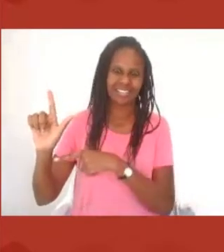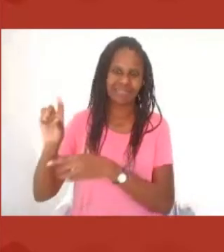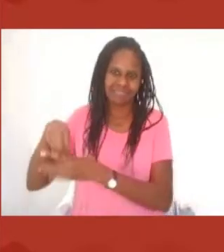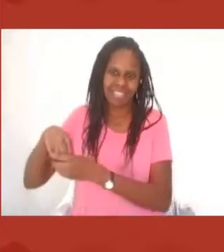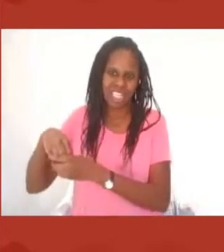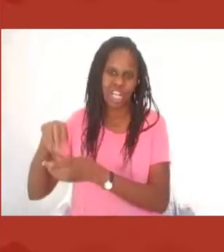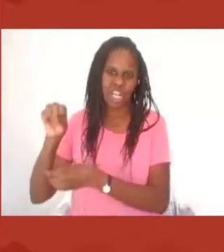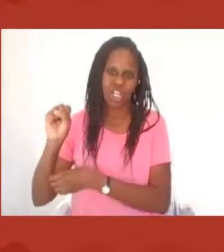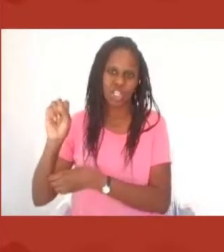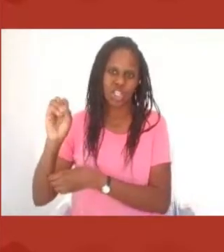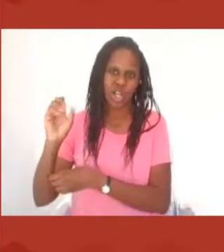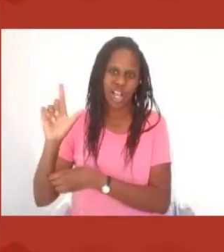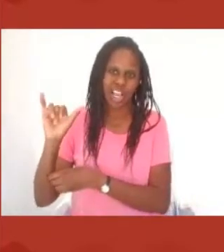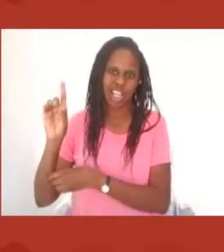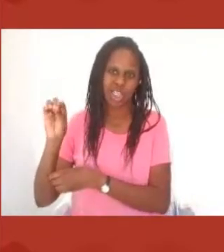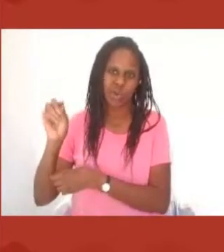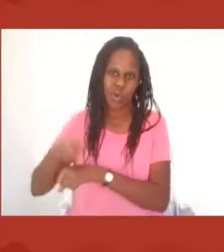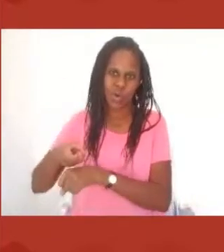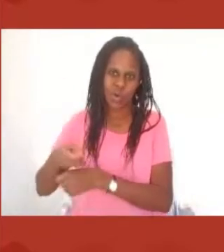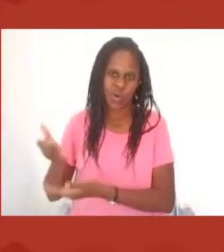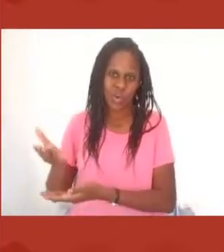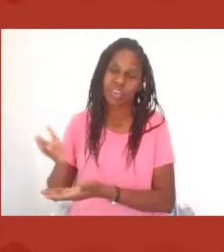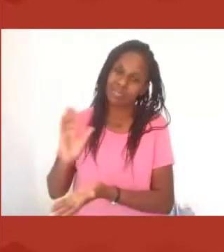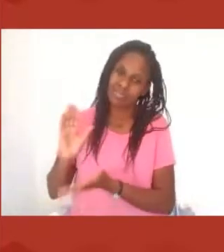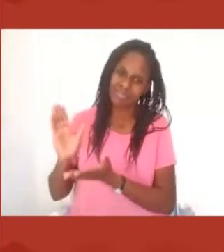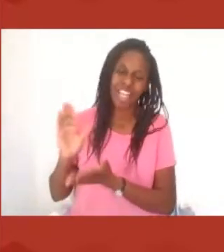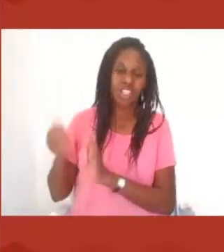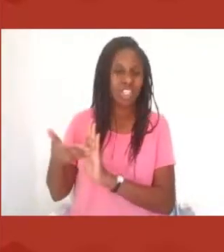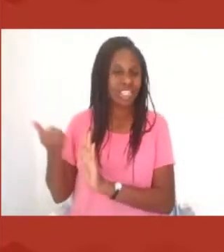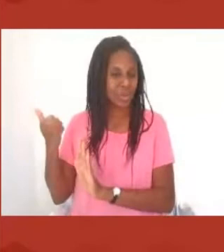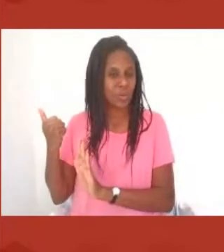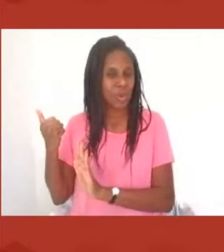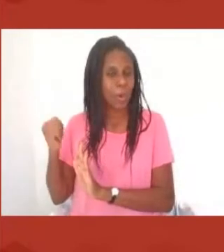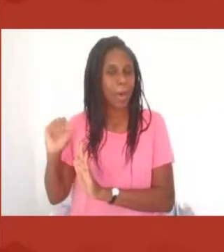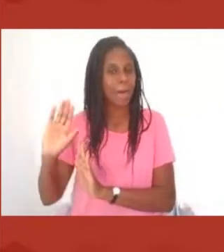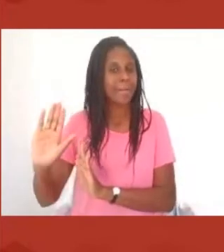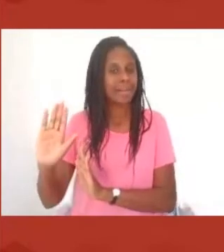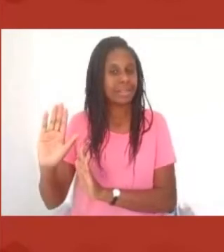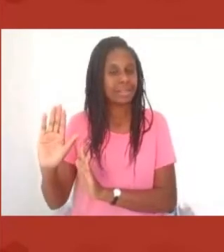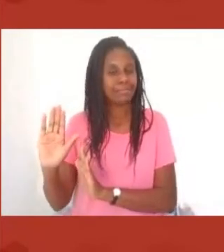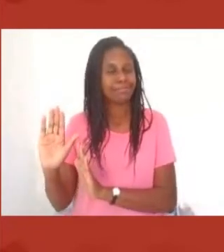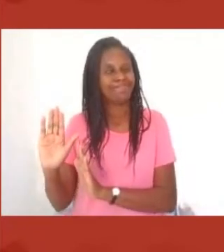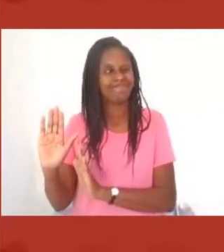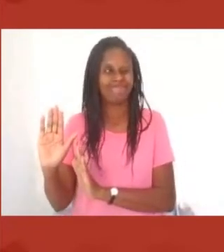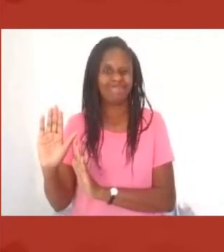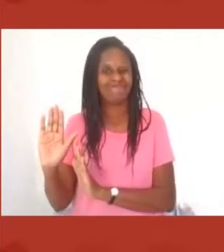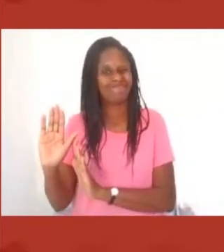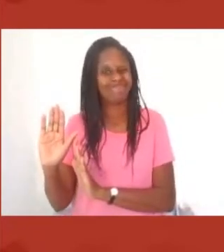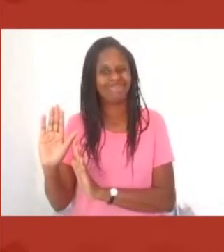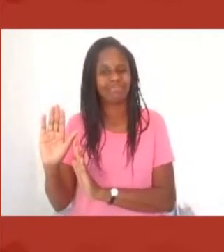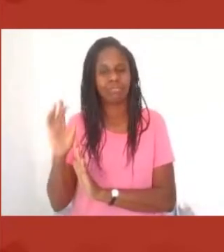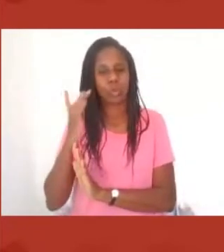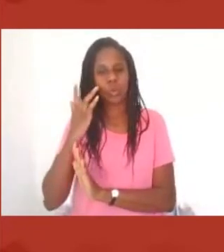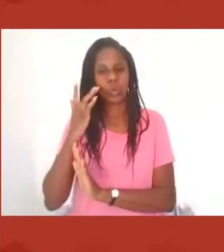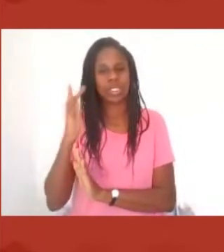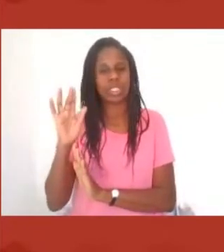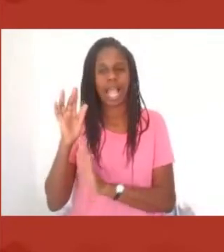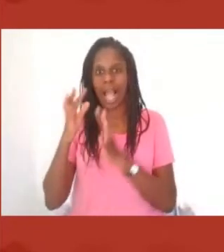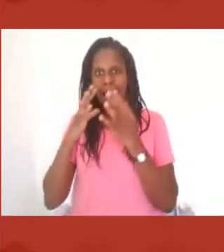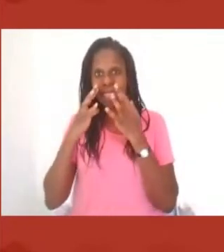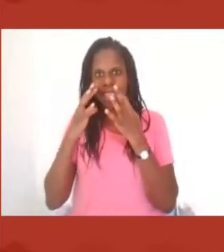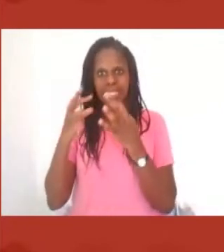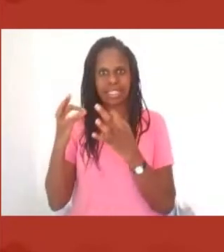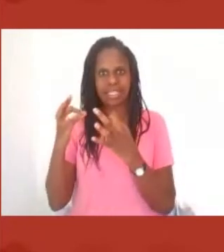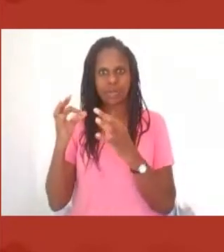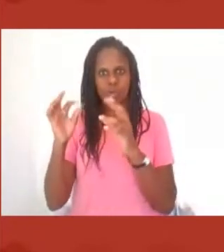Então, na verdade, a gente excluiu, mas a gente não, talvez não devesse se ater ao